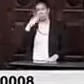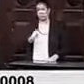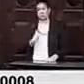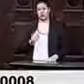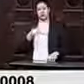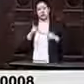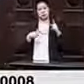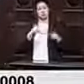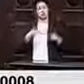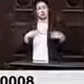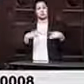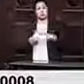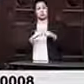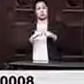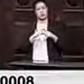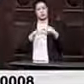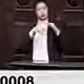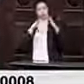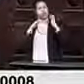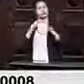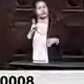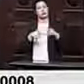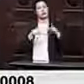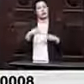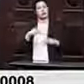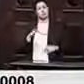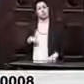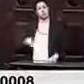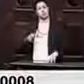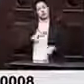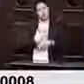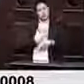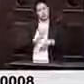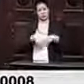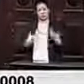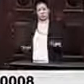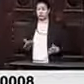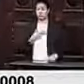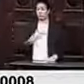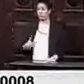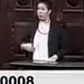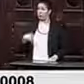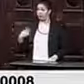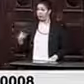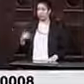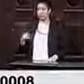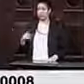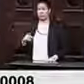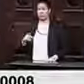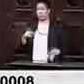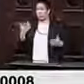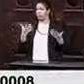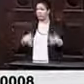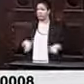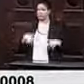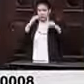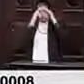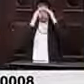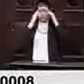população, especialmente da população mais carente do nosso estado. Um governador que não